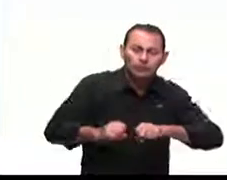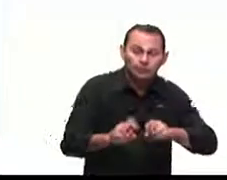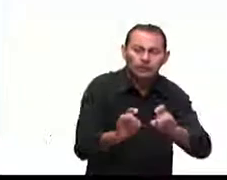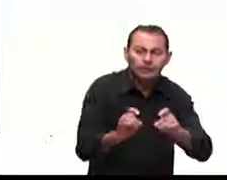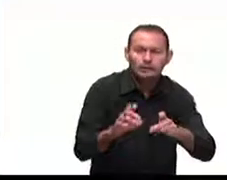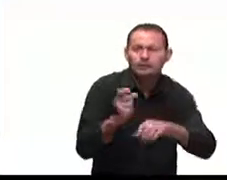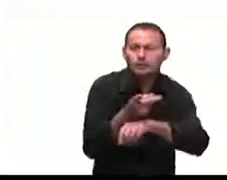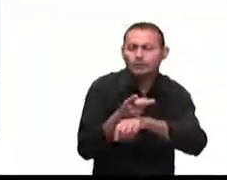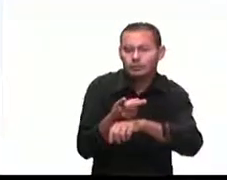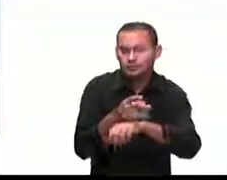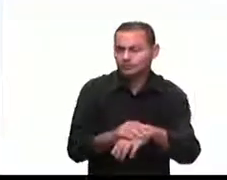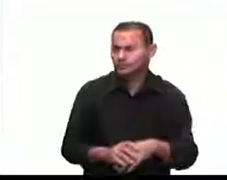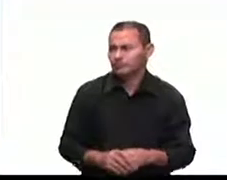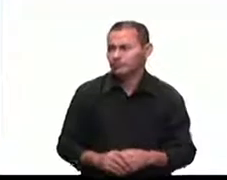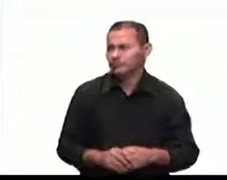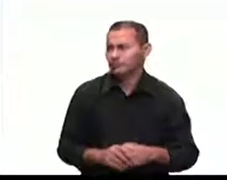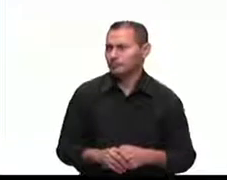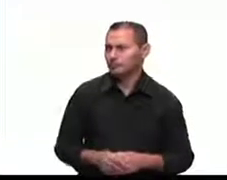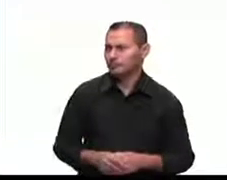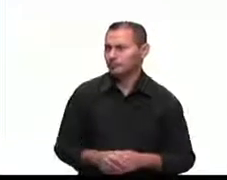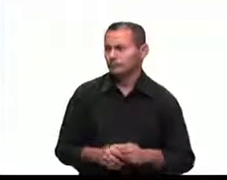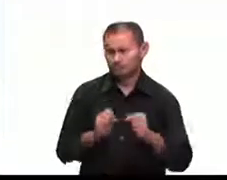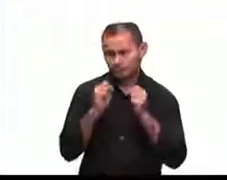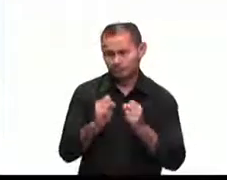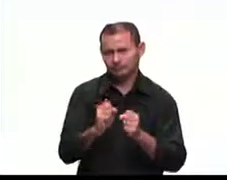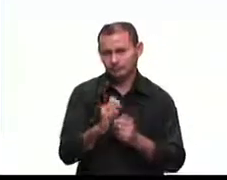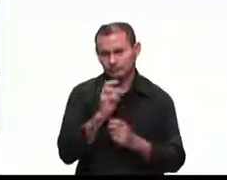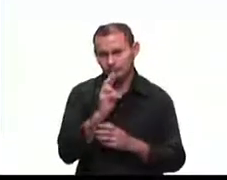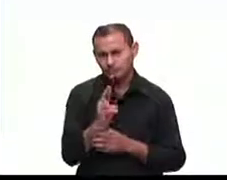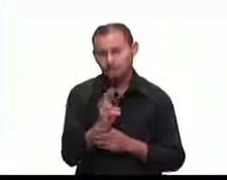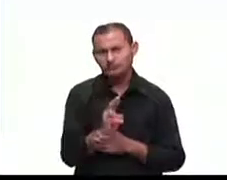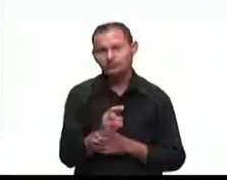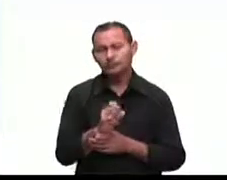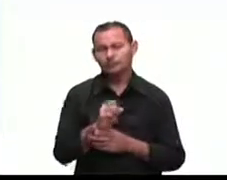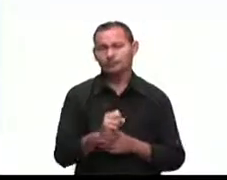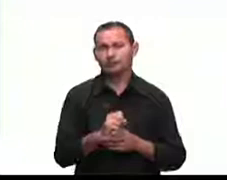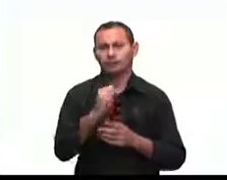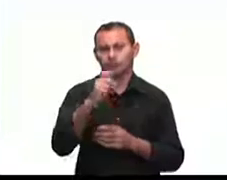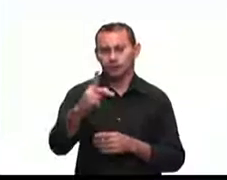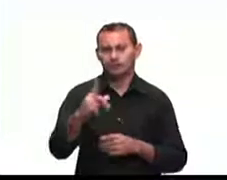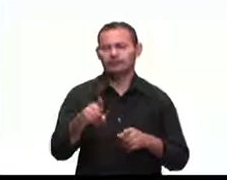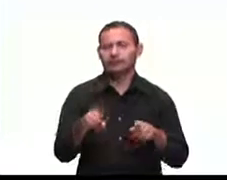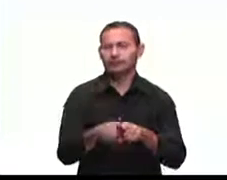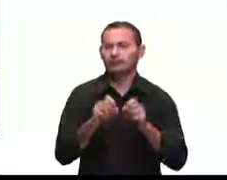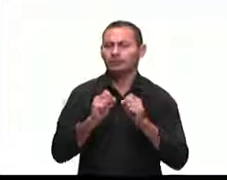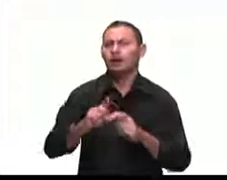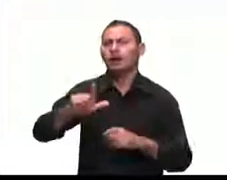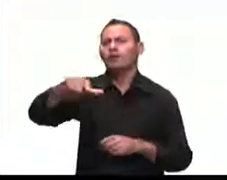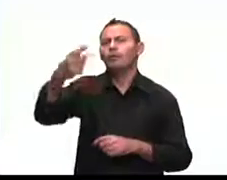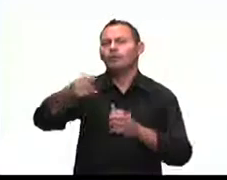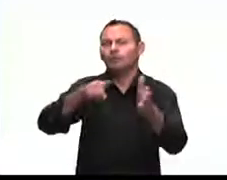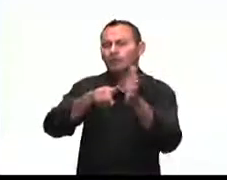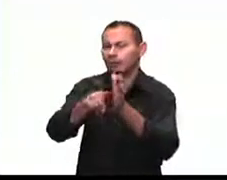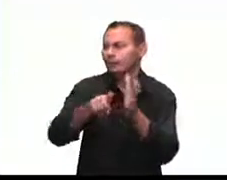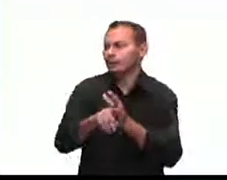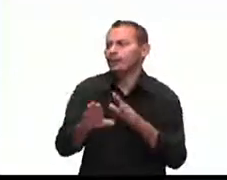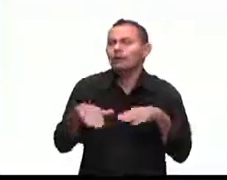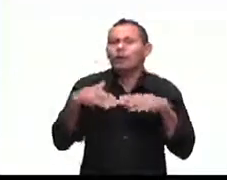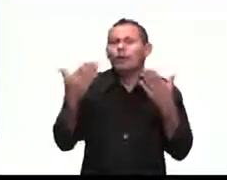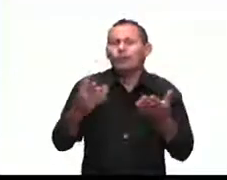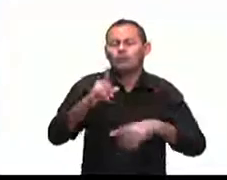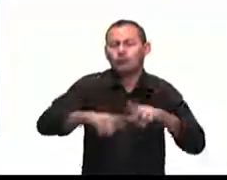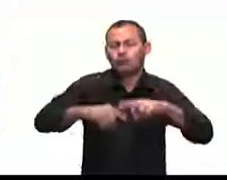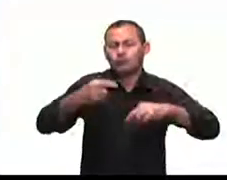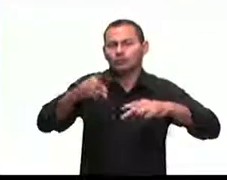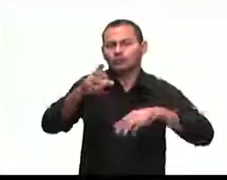supermercado, né? Então, aqui pode resolver uma situação. Uma outra pergunta: quais